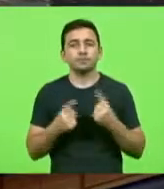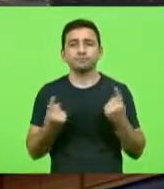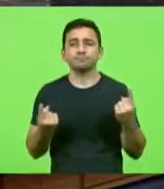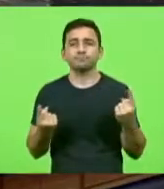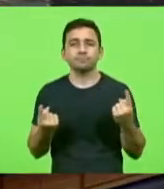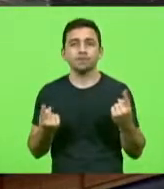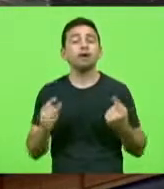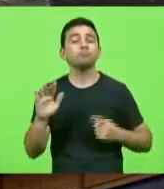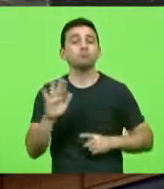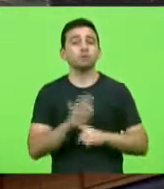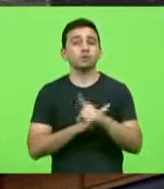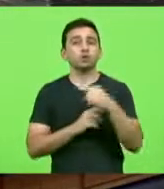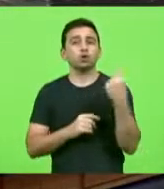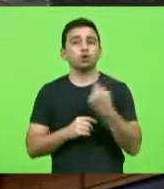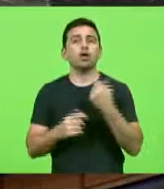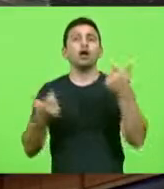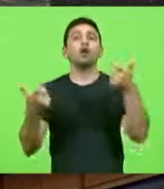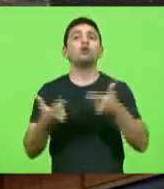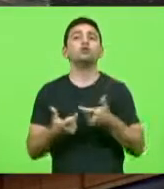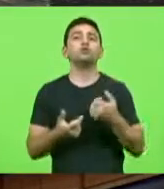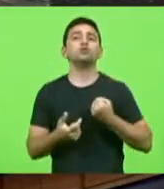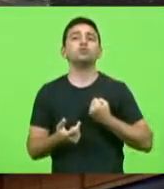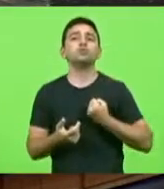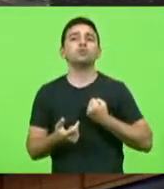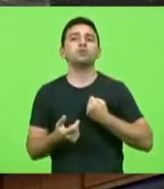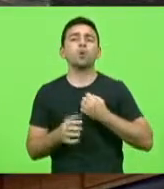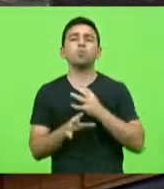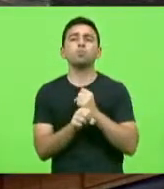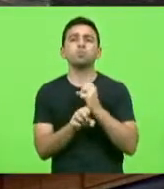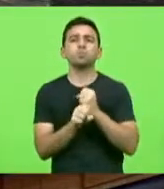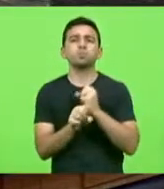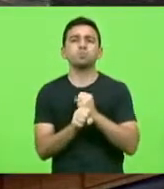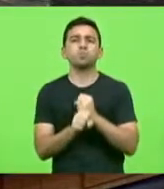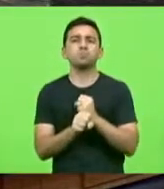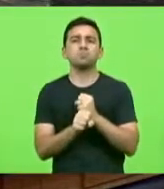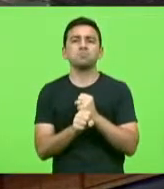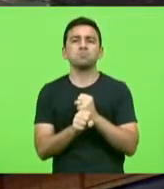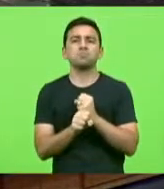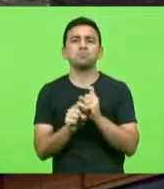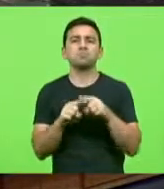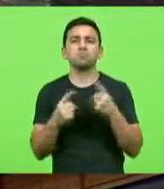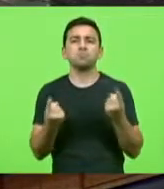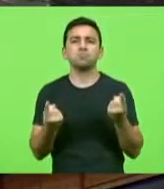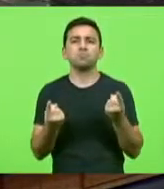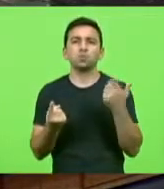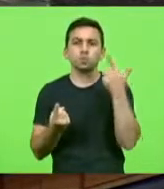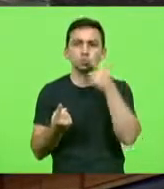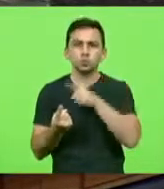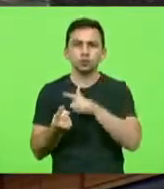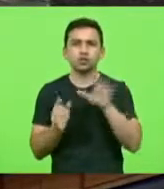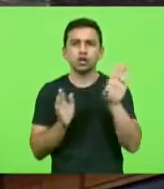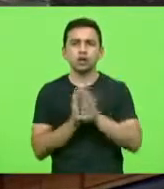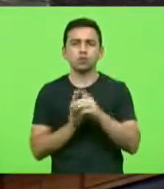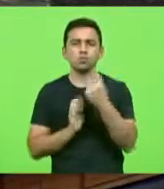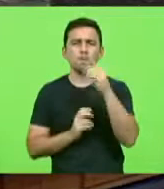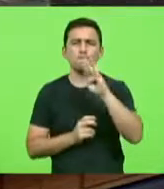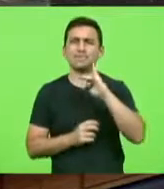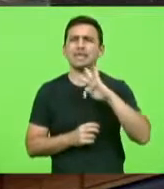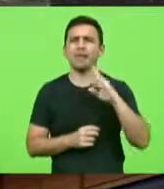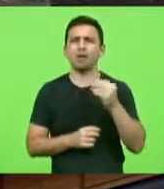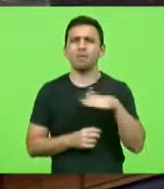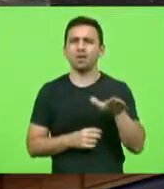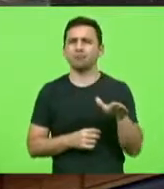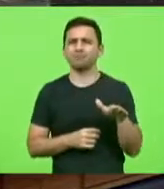a pergunta que nos fica é de onde foi tirado, qual a conta, né, que foi feita para poder chegar nesse valor de 1,5 bi, se